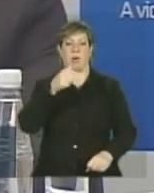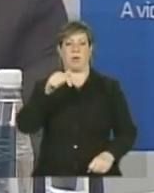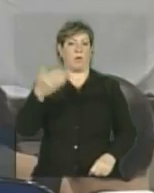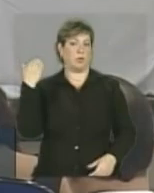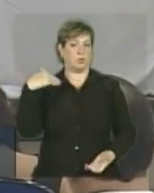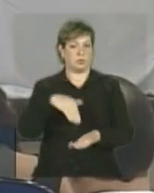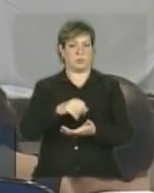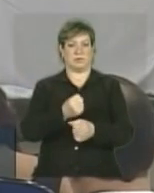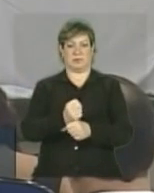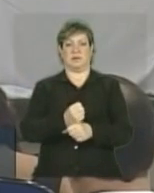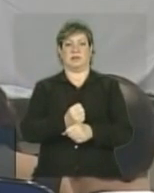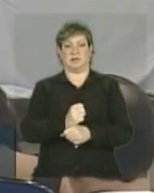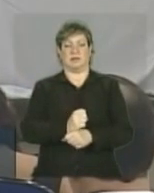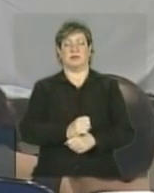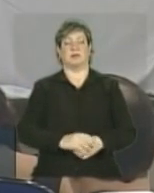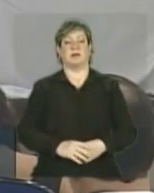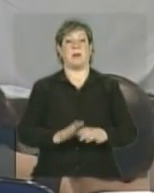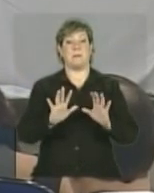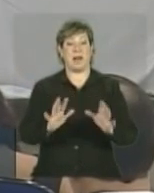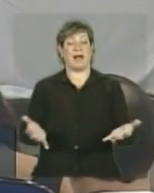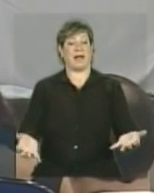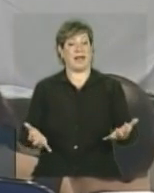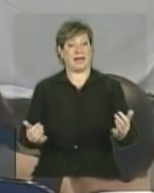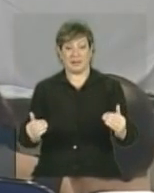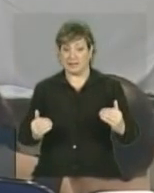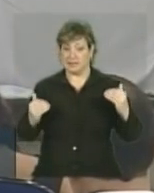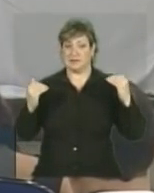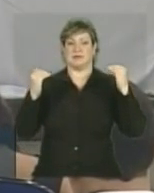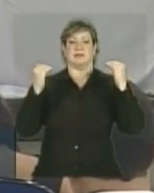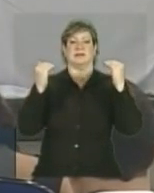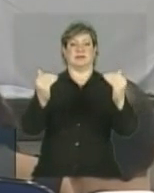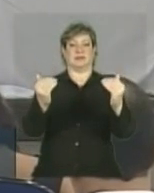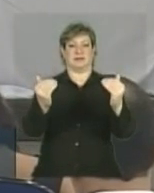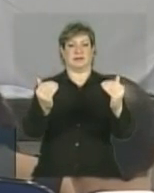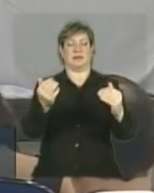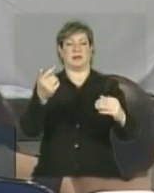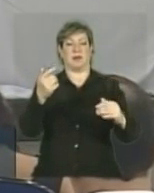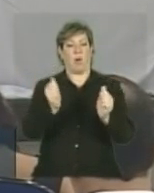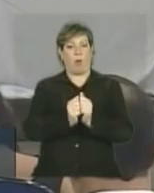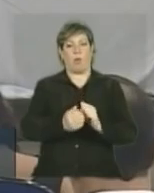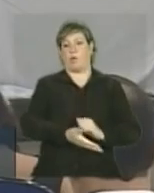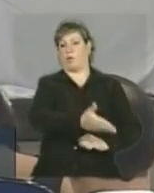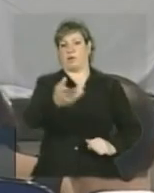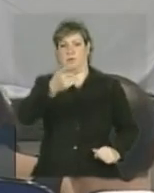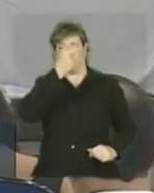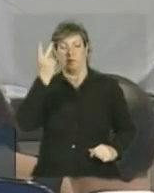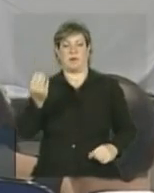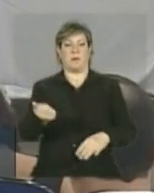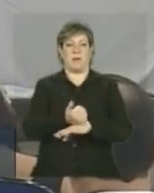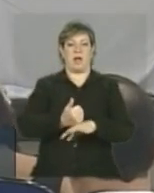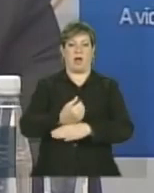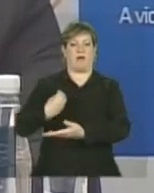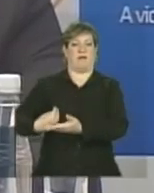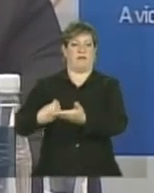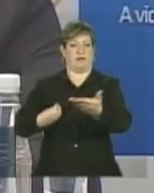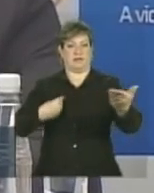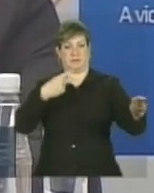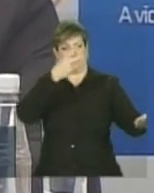que, mas quer crescer também crescendo com seus clientes, melhorando as condições de vida das